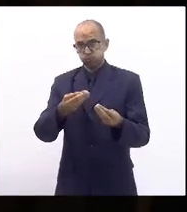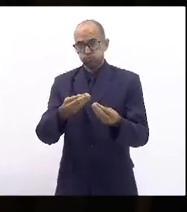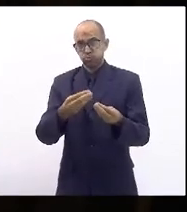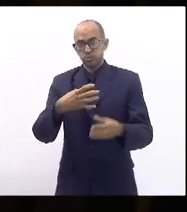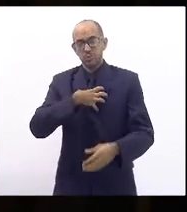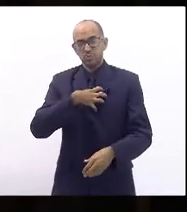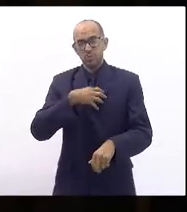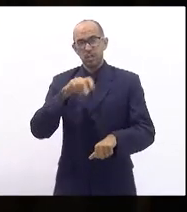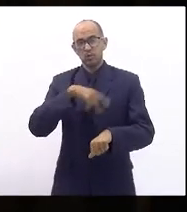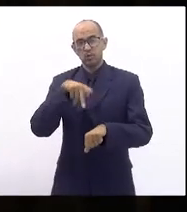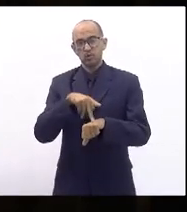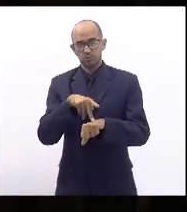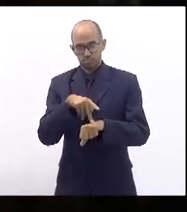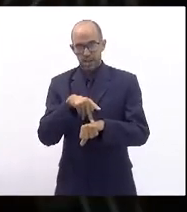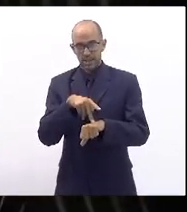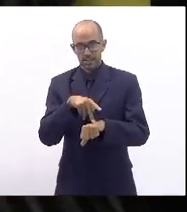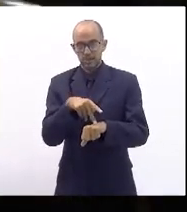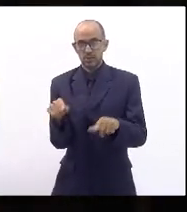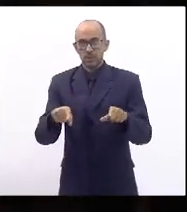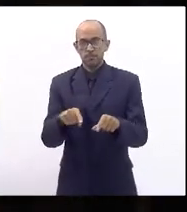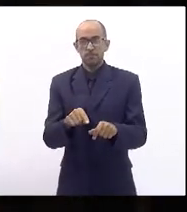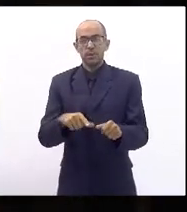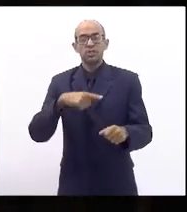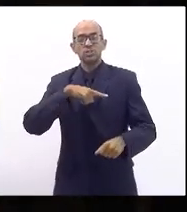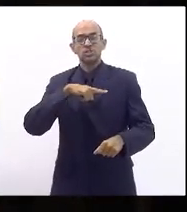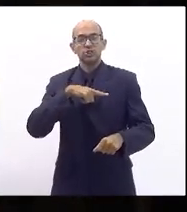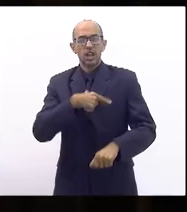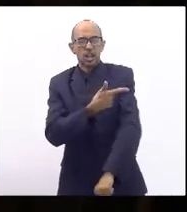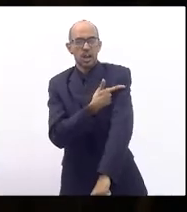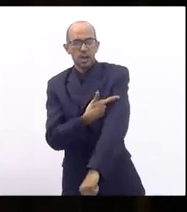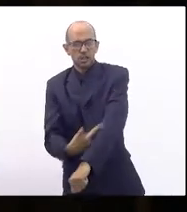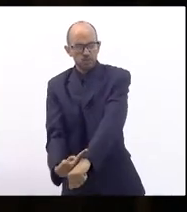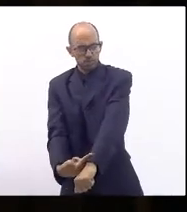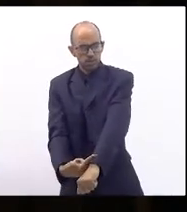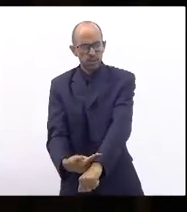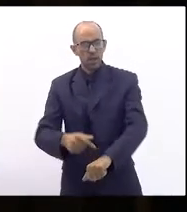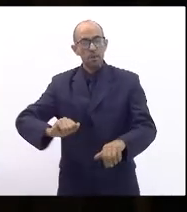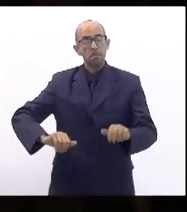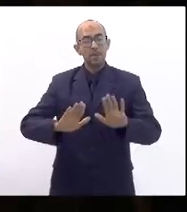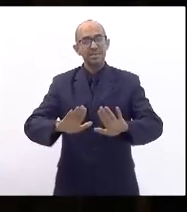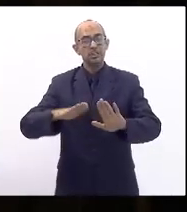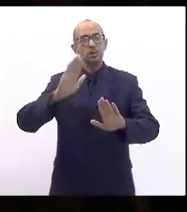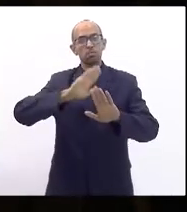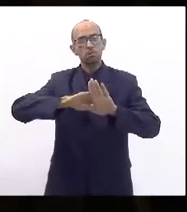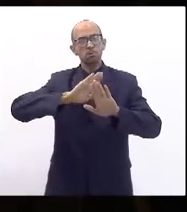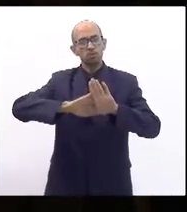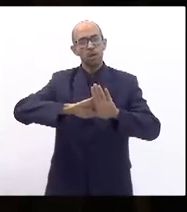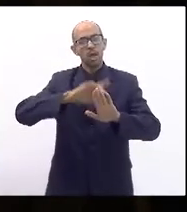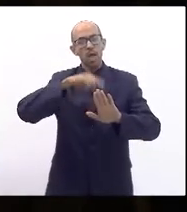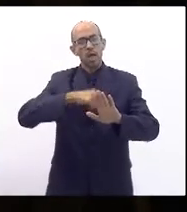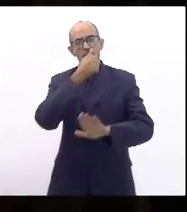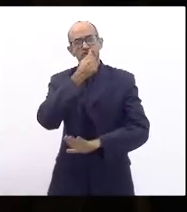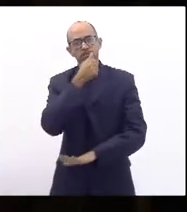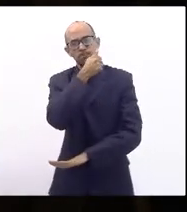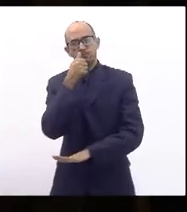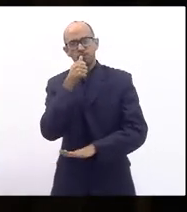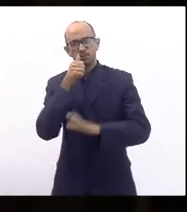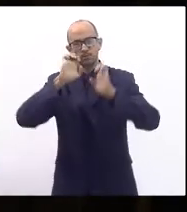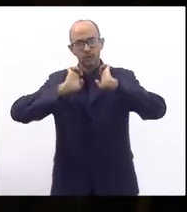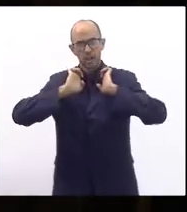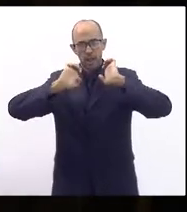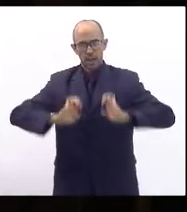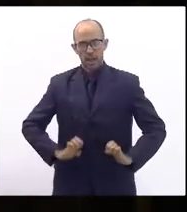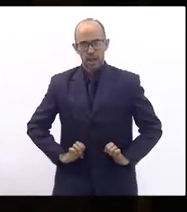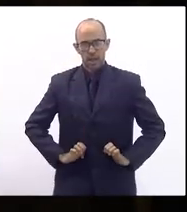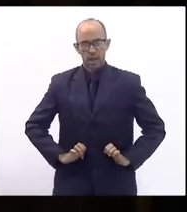verdadeiro soldado emoldurado pela hierarquia e disciplina tem como pano de fundo a abnegação a ética o